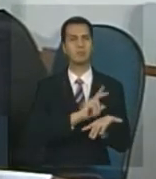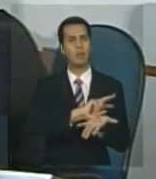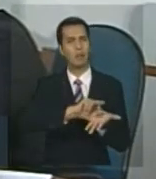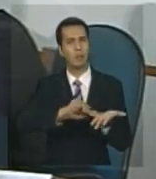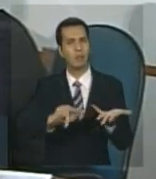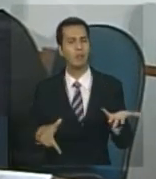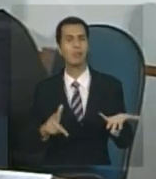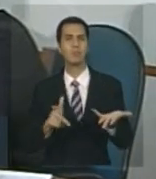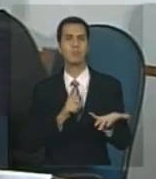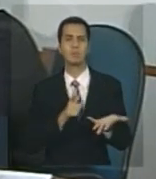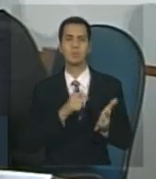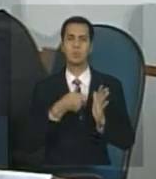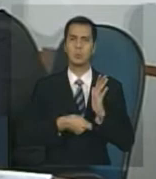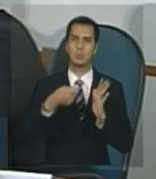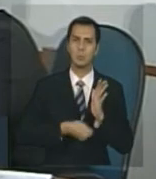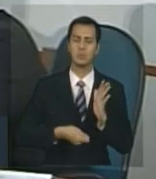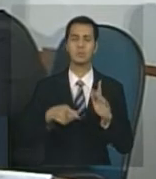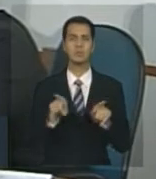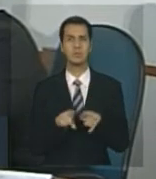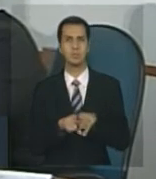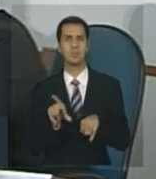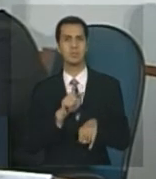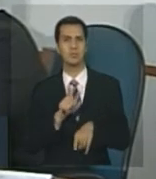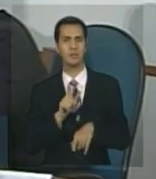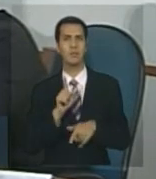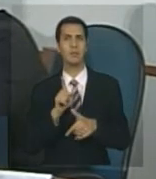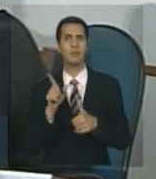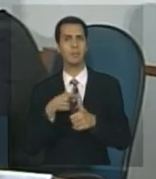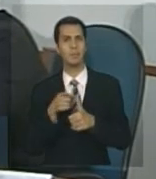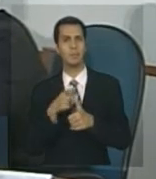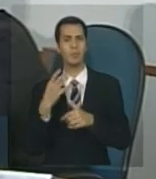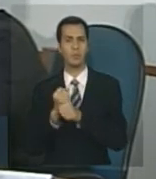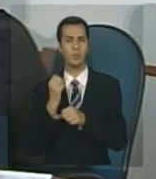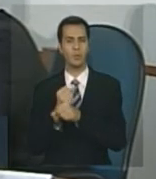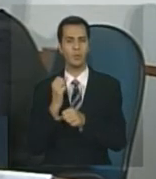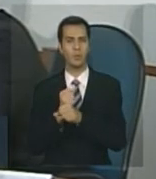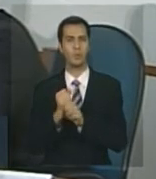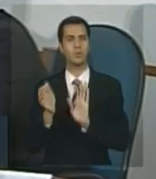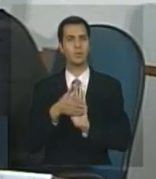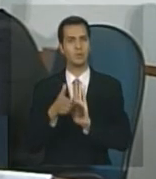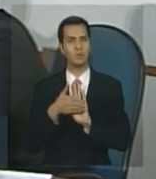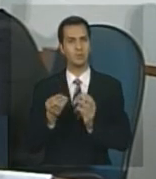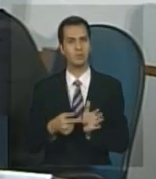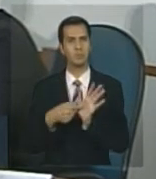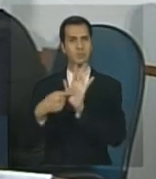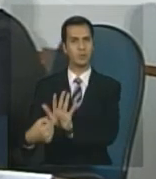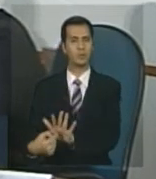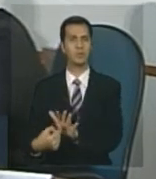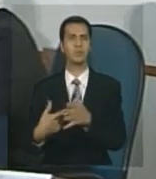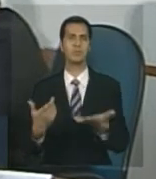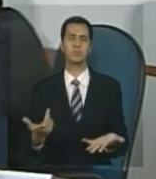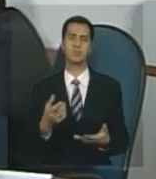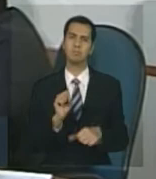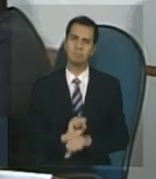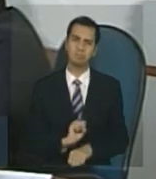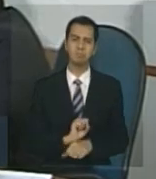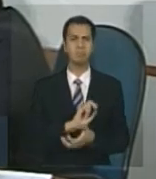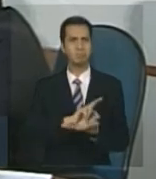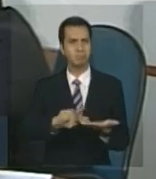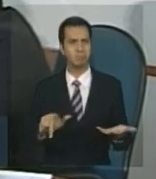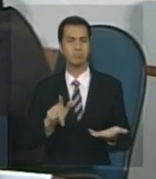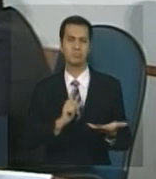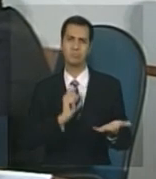exigências, prestação de contas da primeira parcela para a liberação da segunda parcela. Então, nós temos